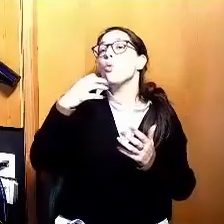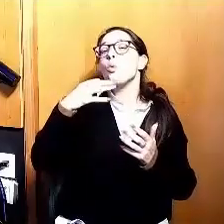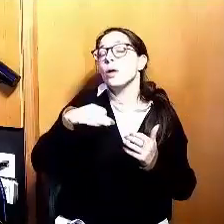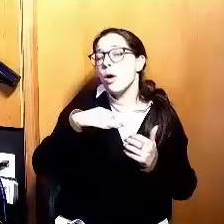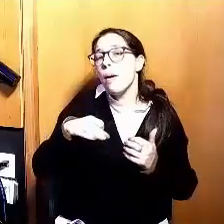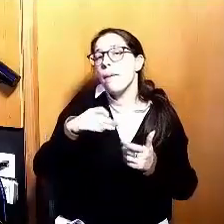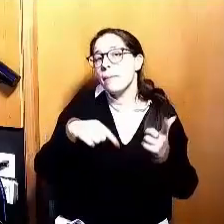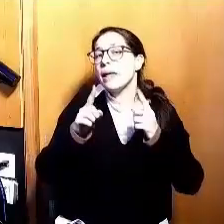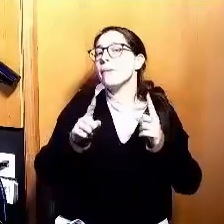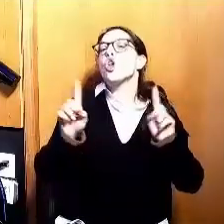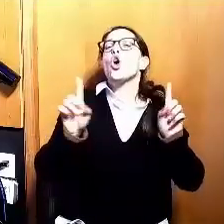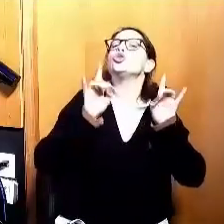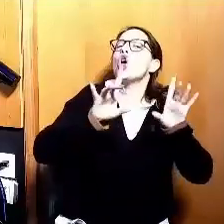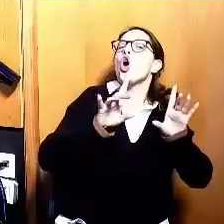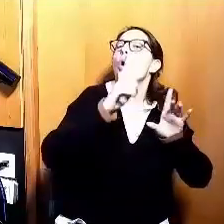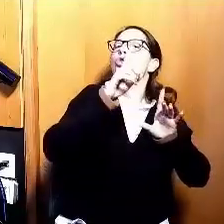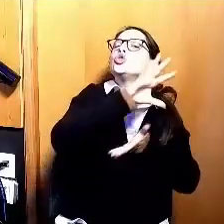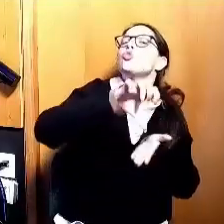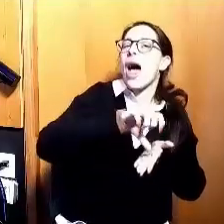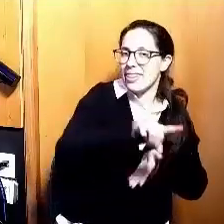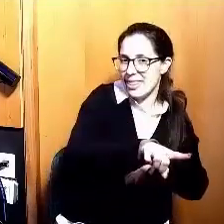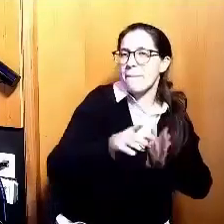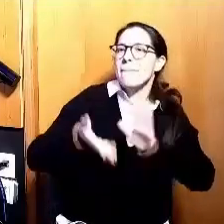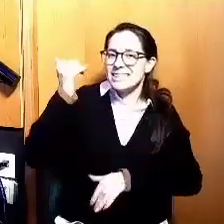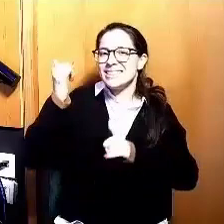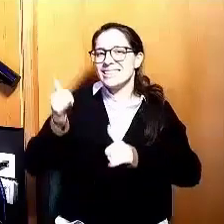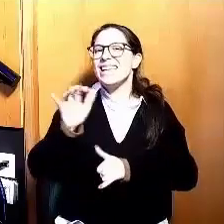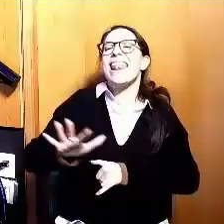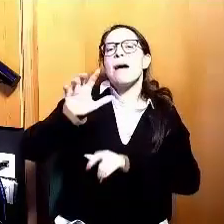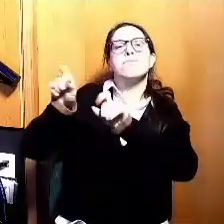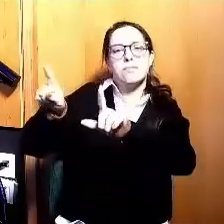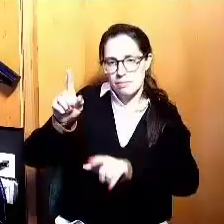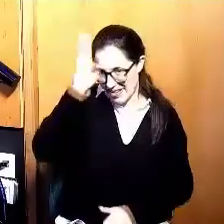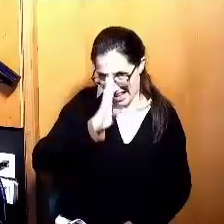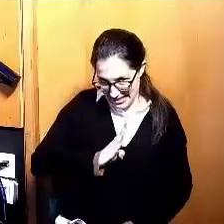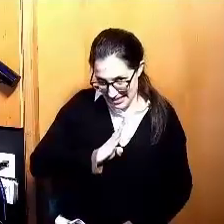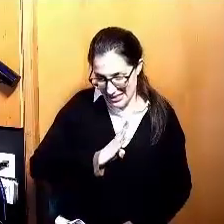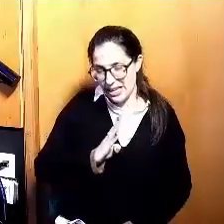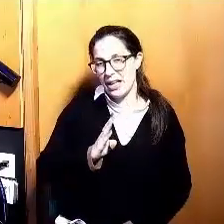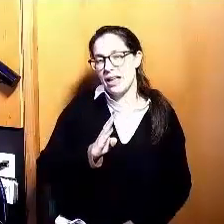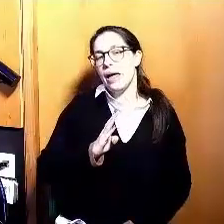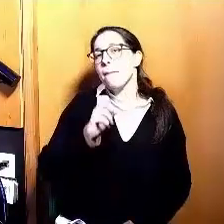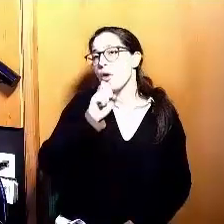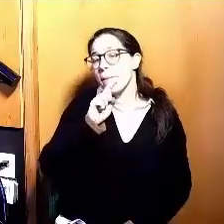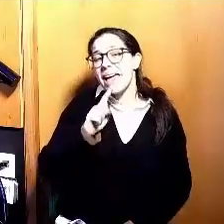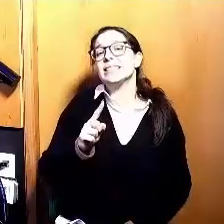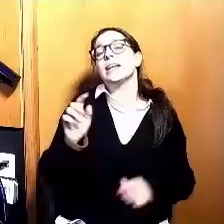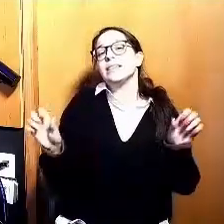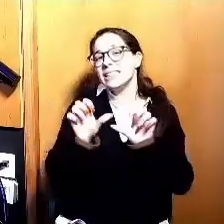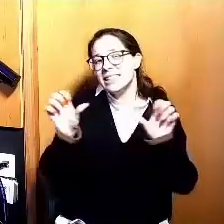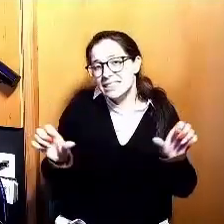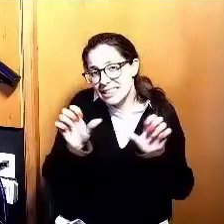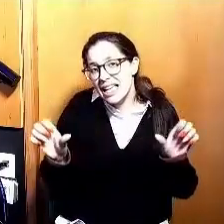níveis municipais. E eu acho que essa promessa dos dados abertos,